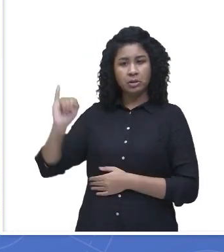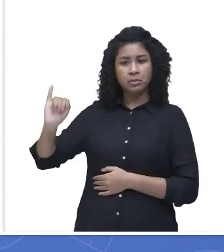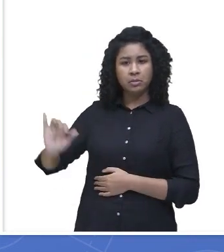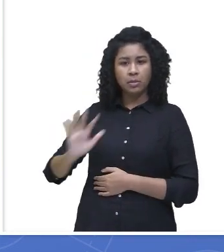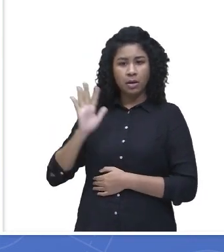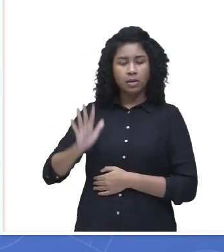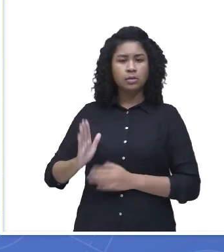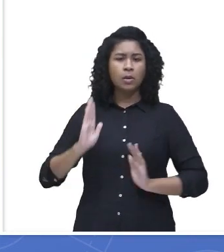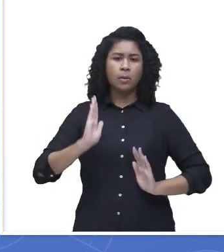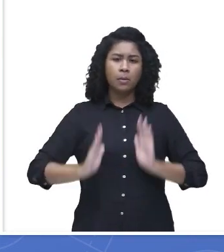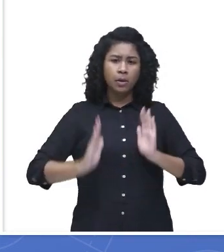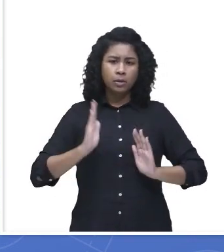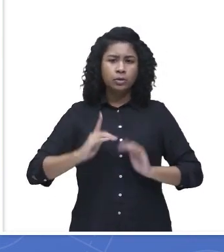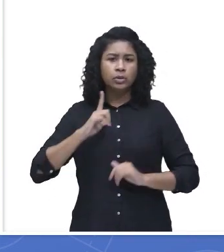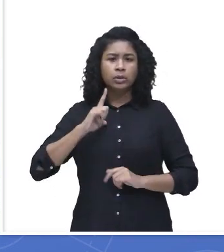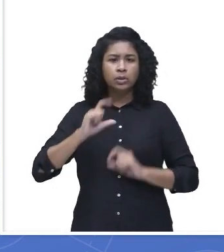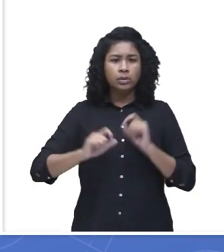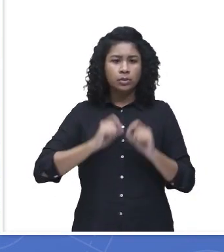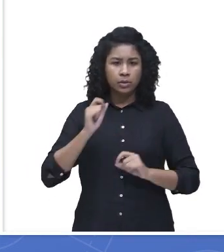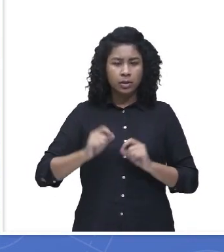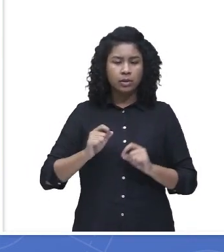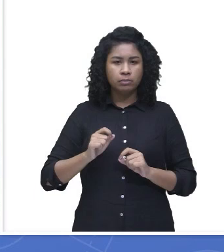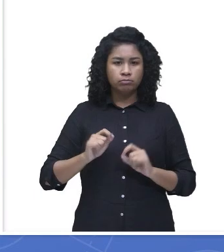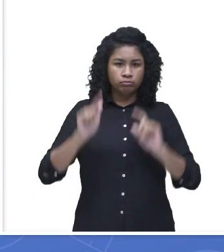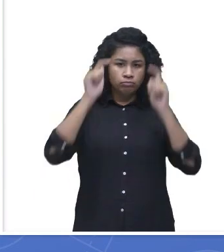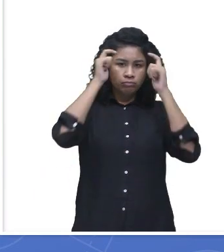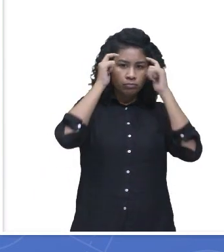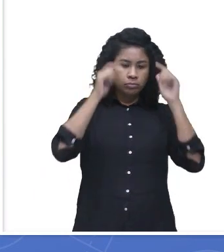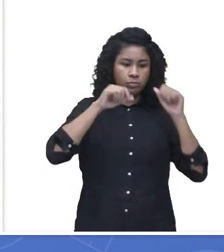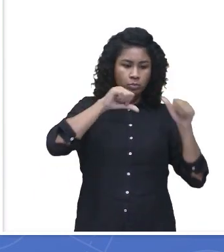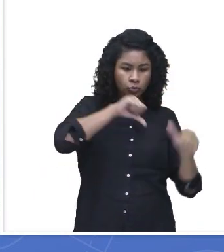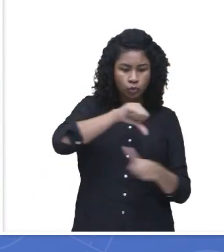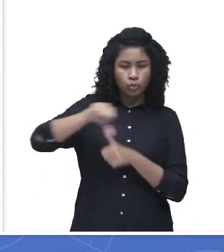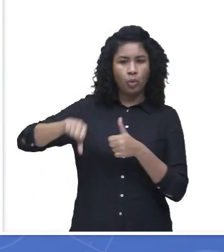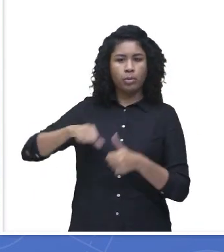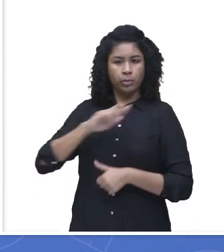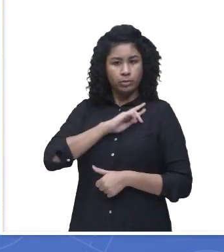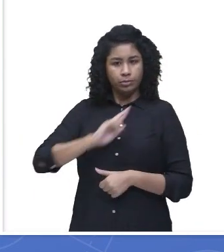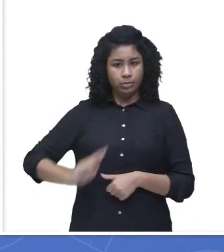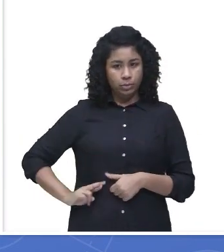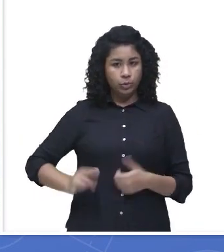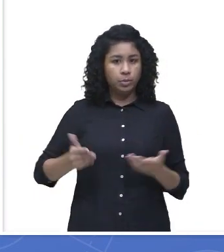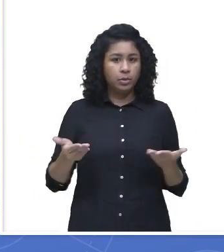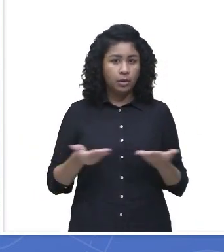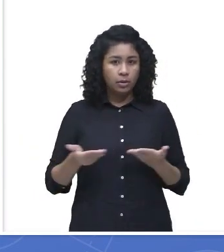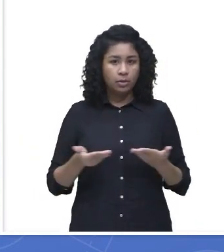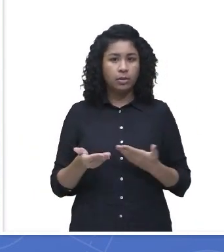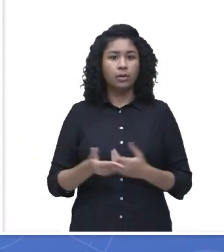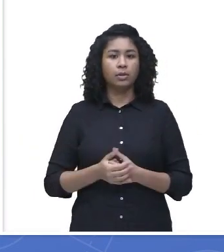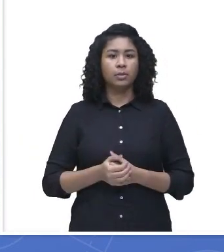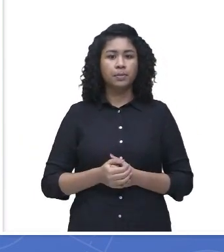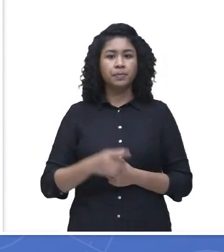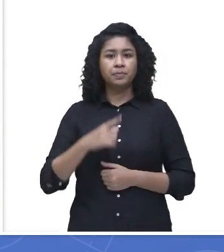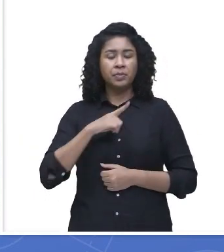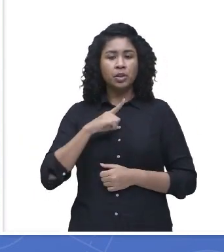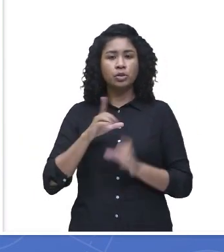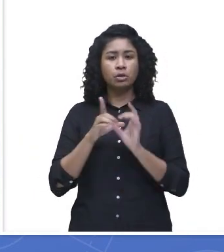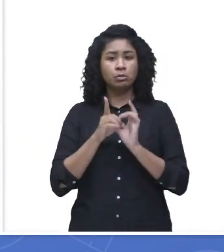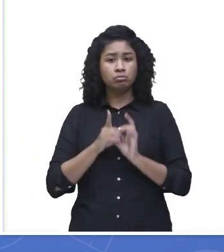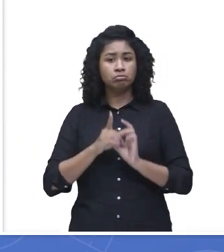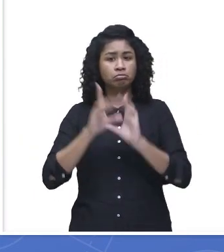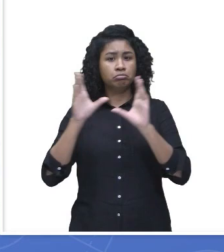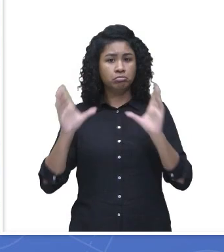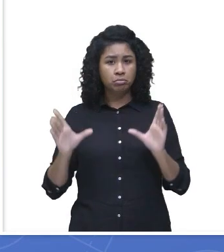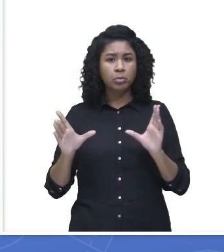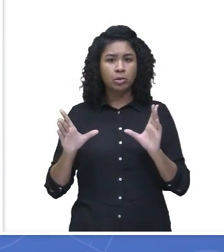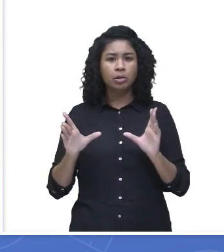Brasil saiu da monarquia e se tornou República e dava os seus primeiros passos em uma democracia que tinha a eleição da figura de um